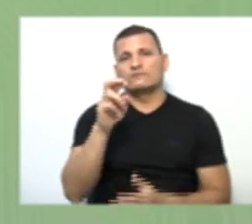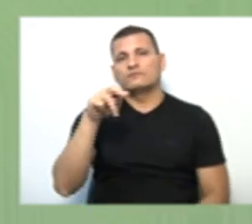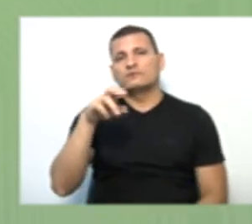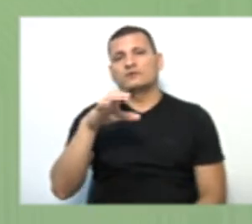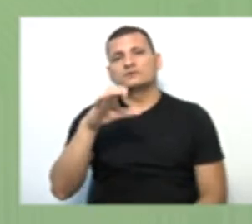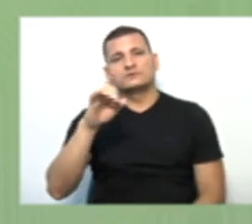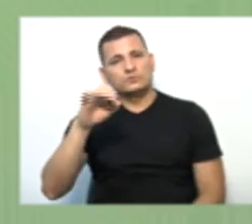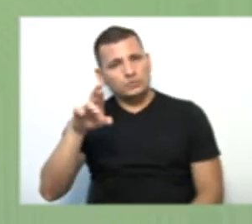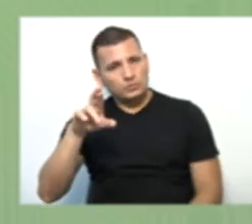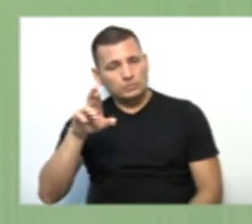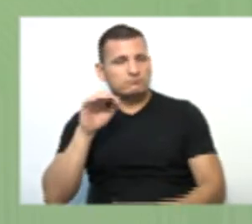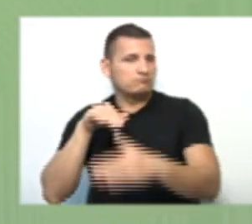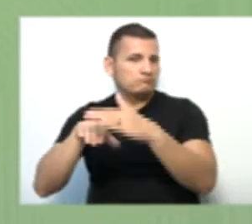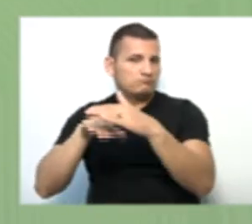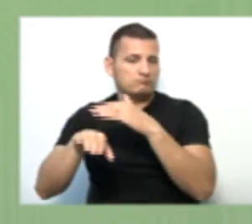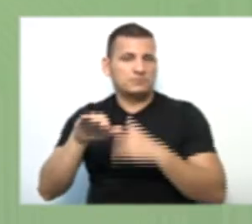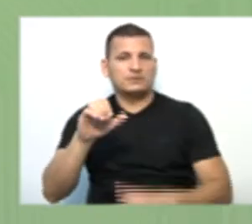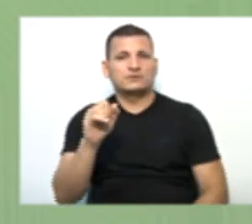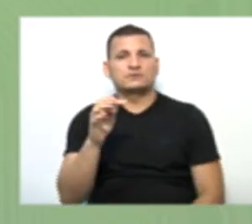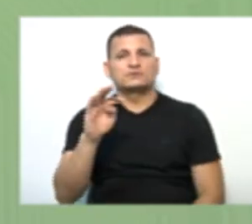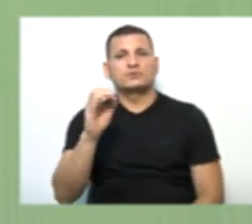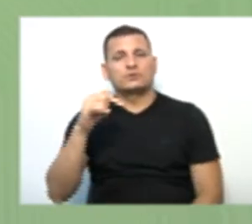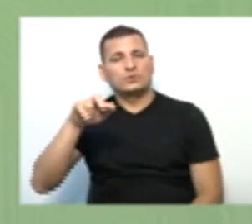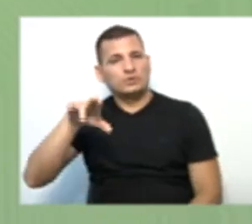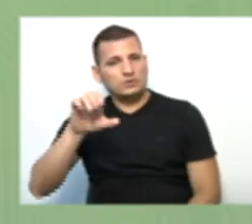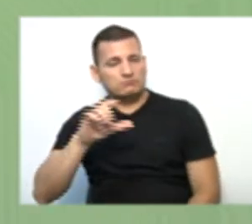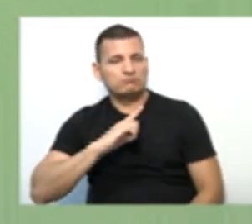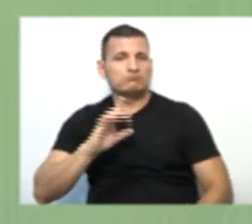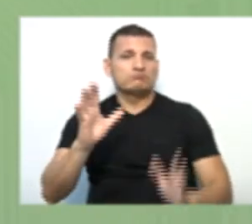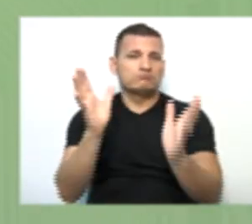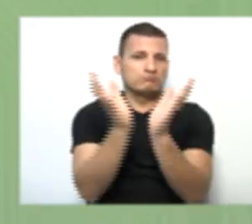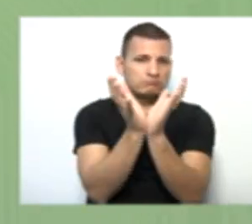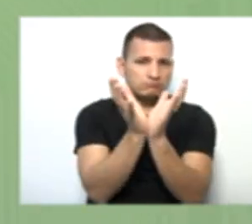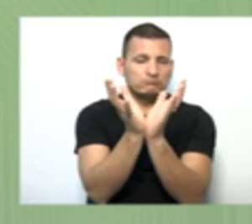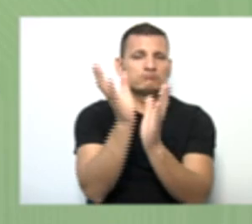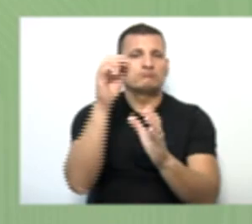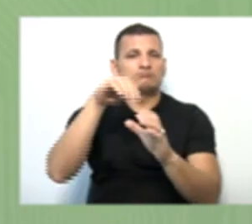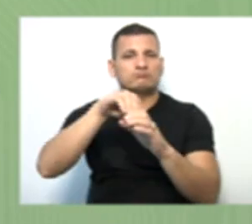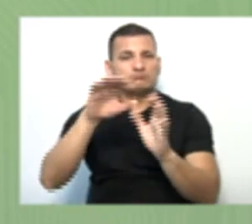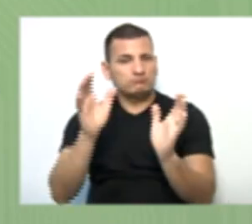com respectivo grupo e subgrupo.